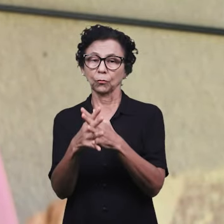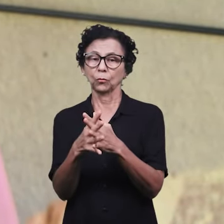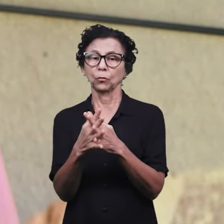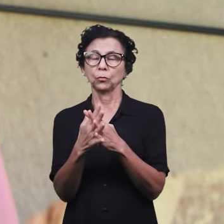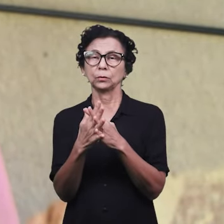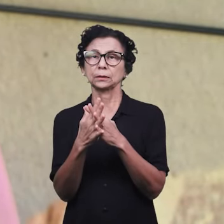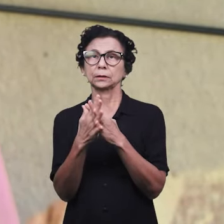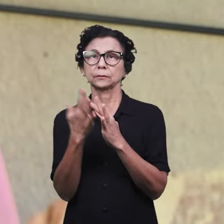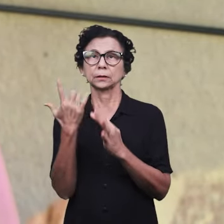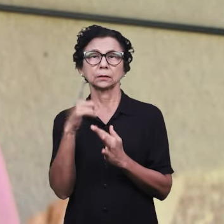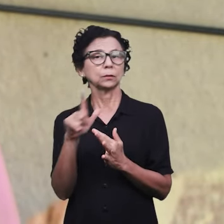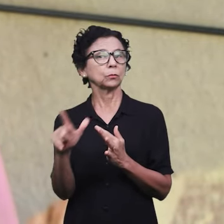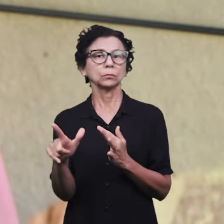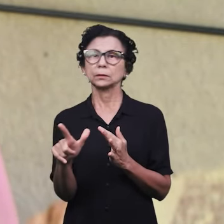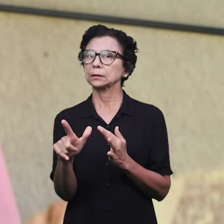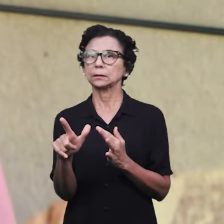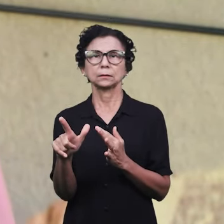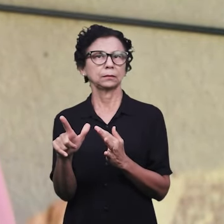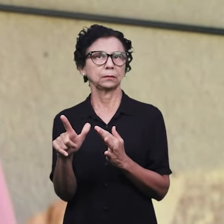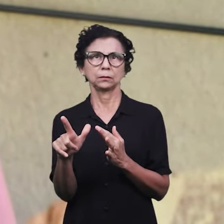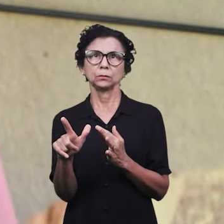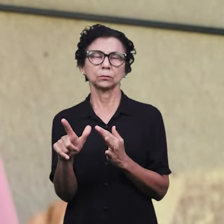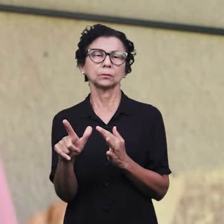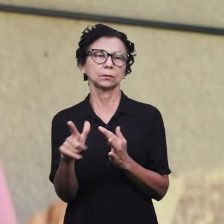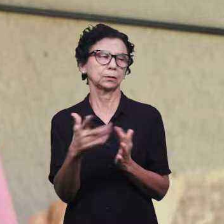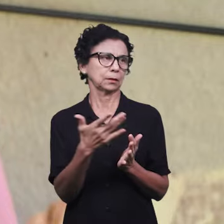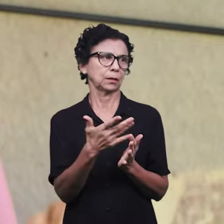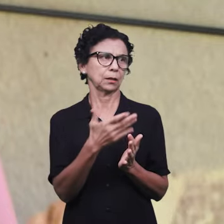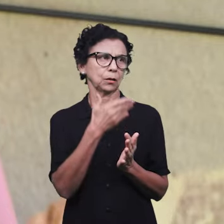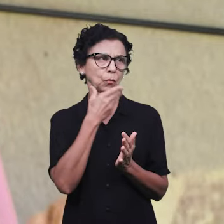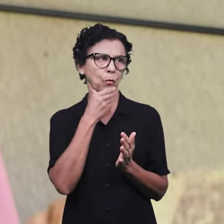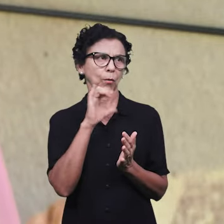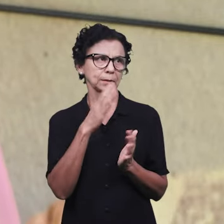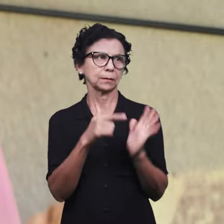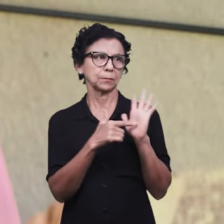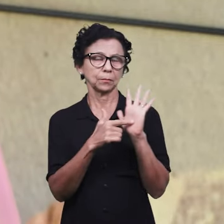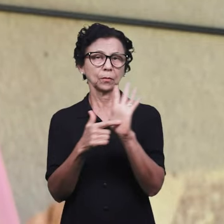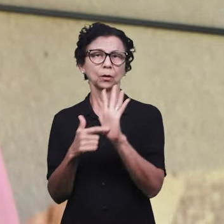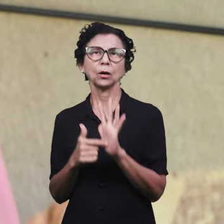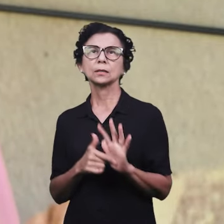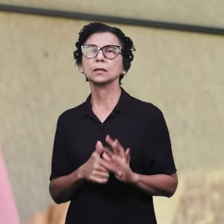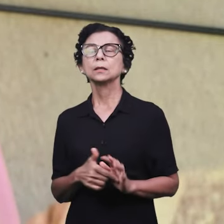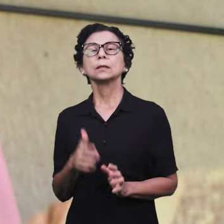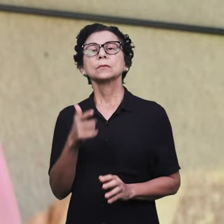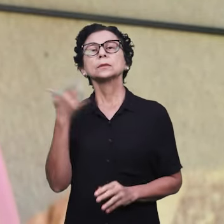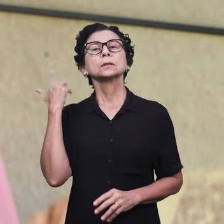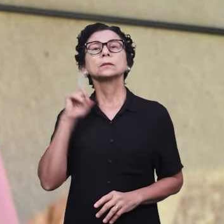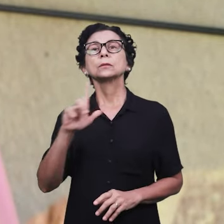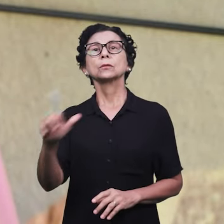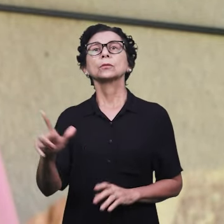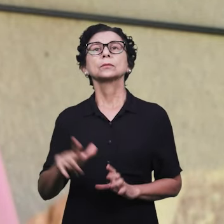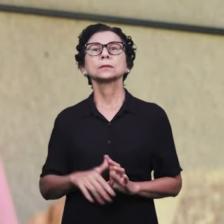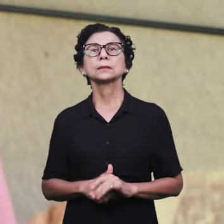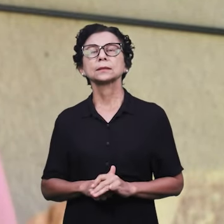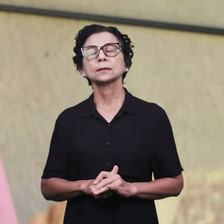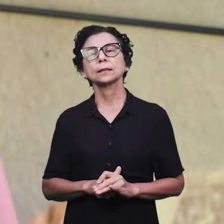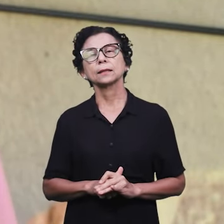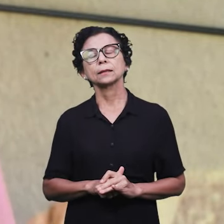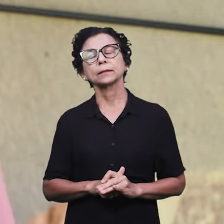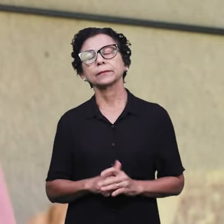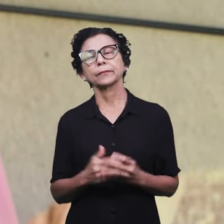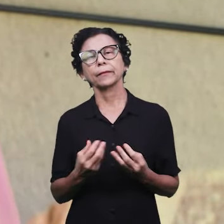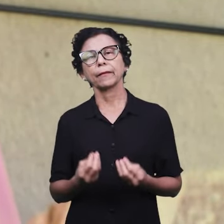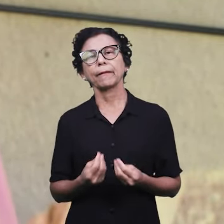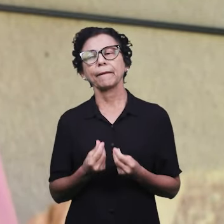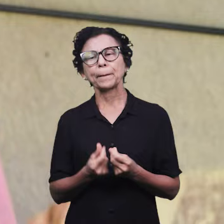forma. Eu não consigo, e aí ele mostra, sim, isso exatamente, né, de que você não consegue ter toda essa